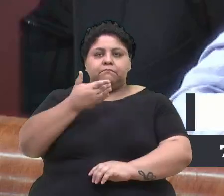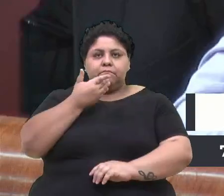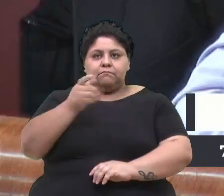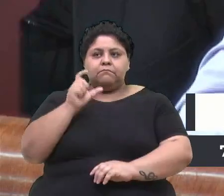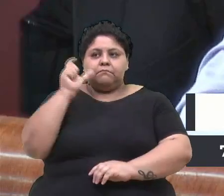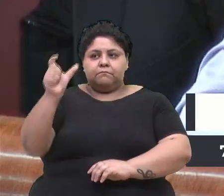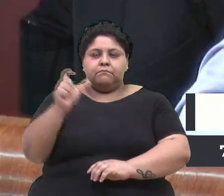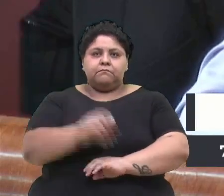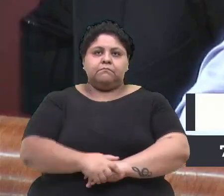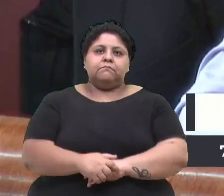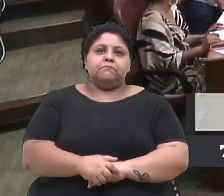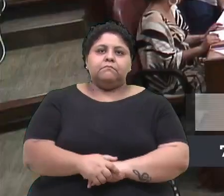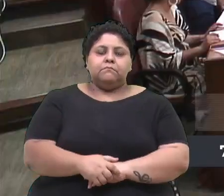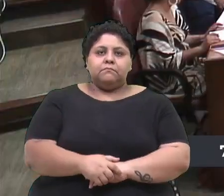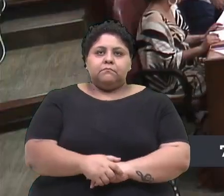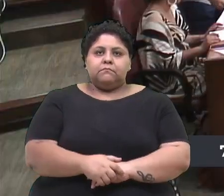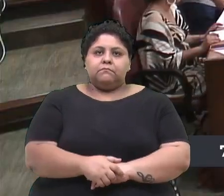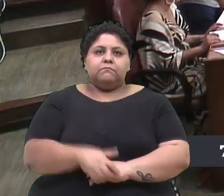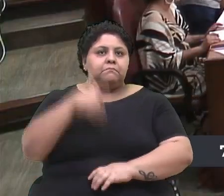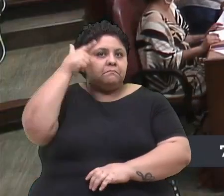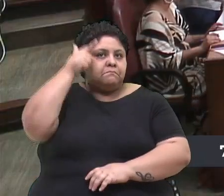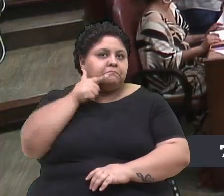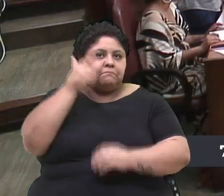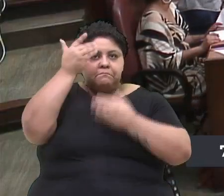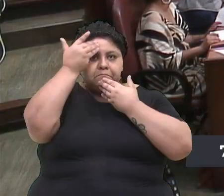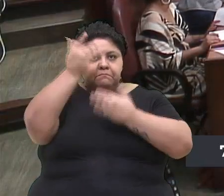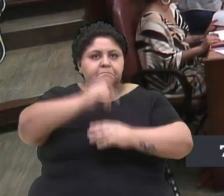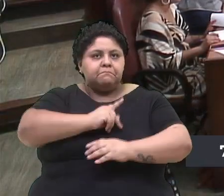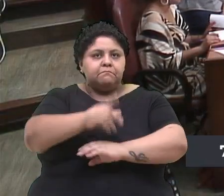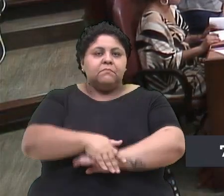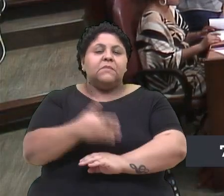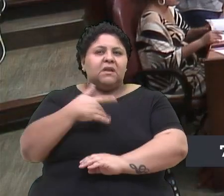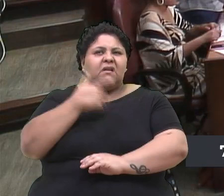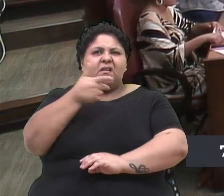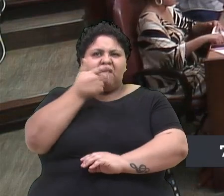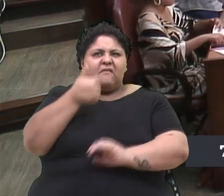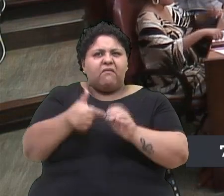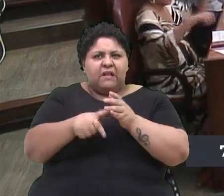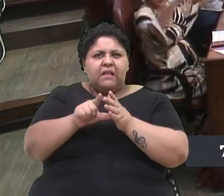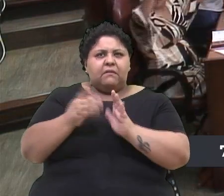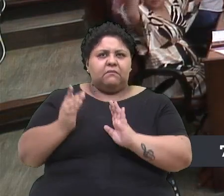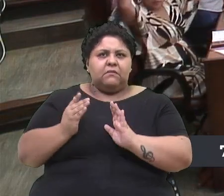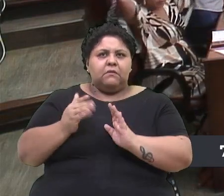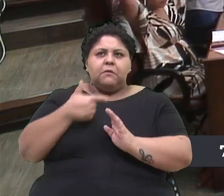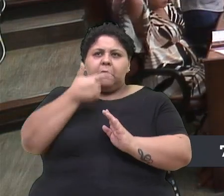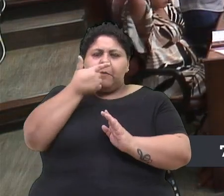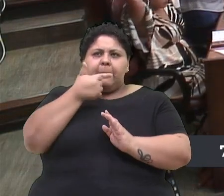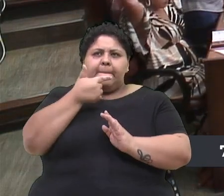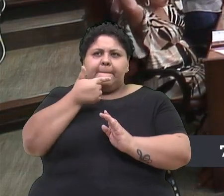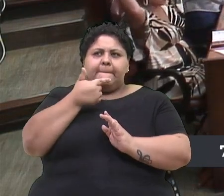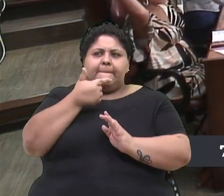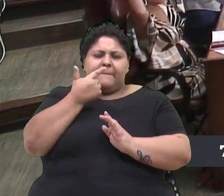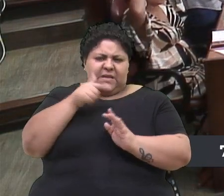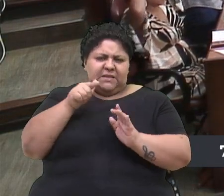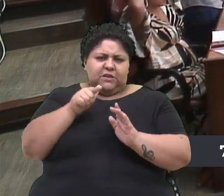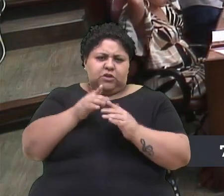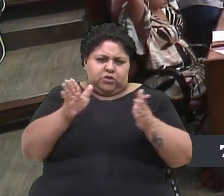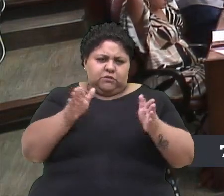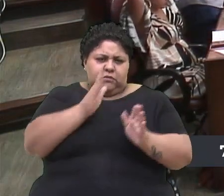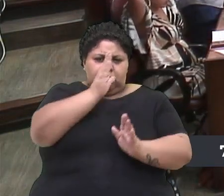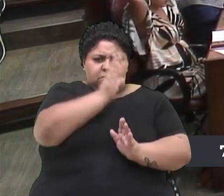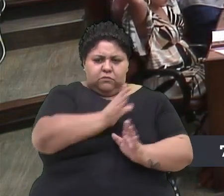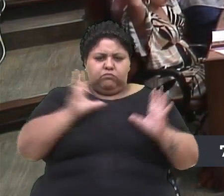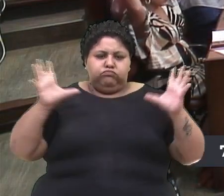Palavra, Lucas Carenhato. Obrigado, presidente. Eu ia me manifestar anteriormente, mas acho que no bloco da discussão da